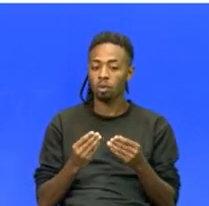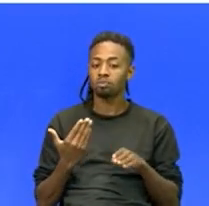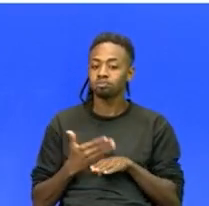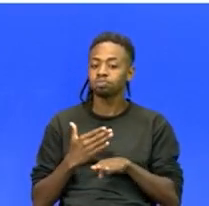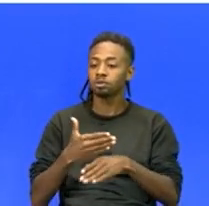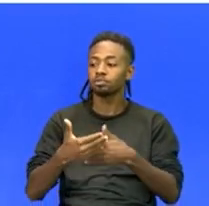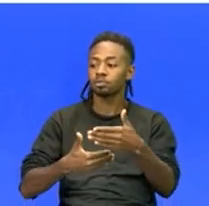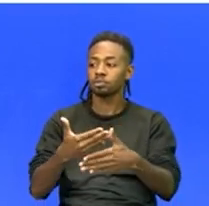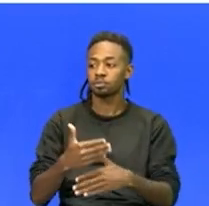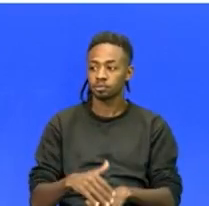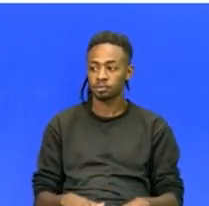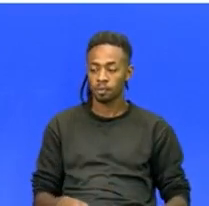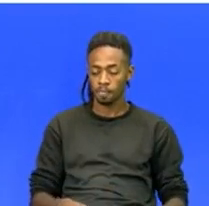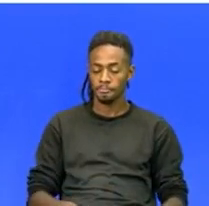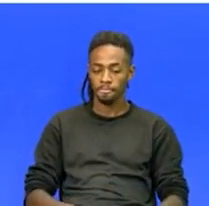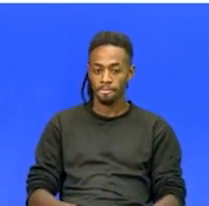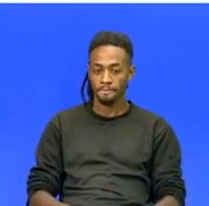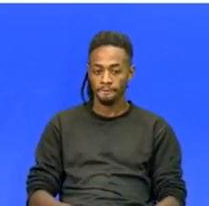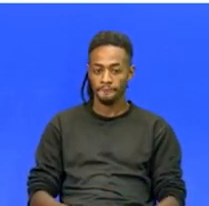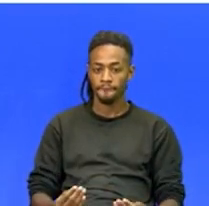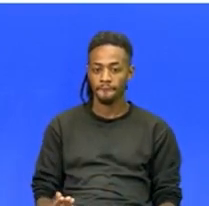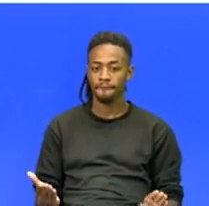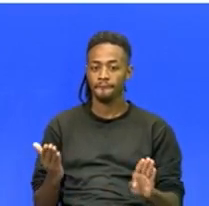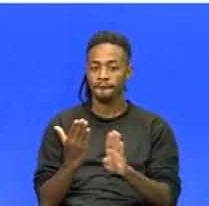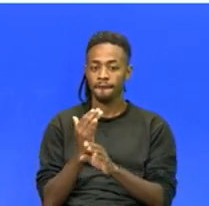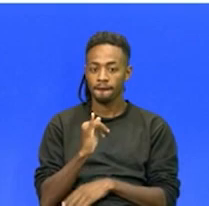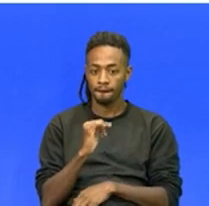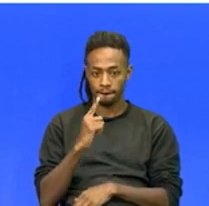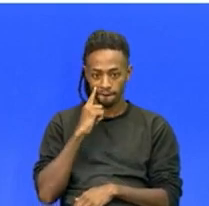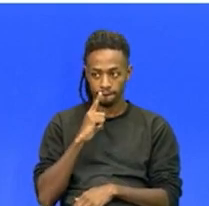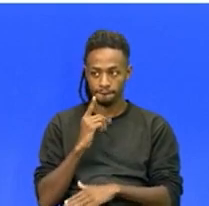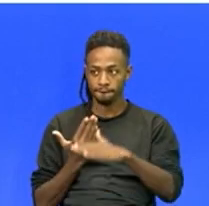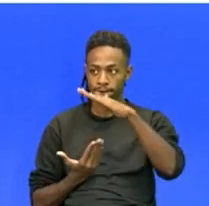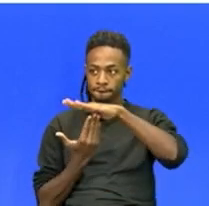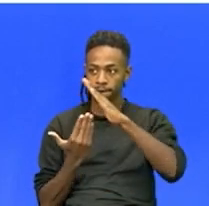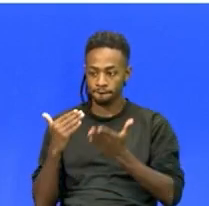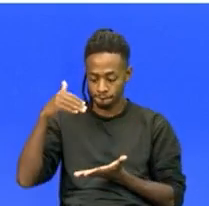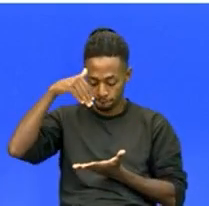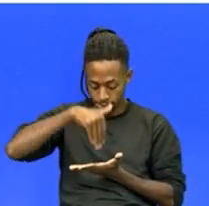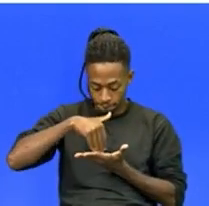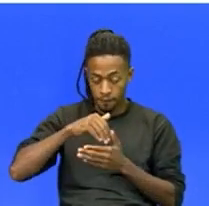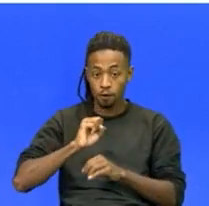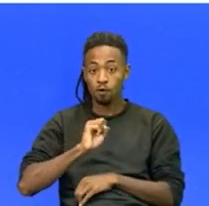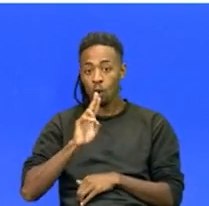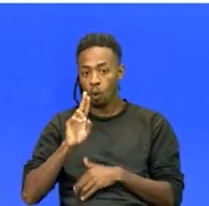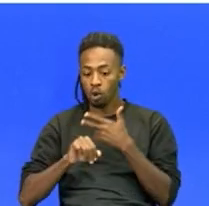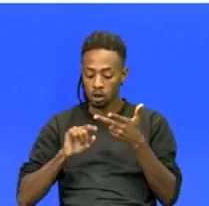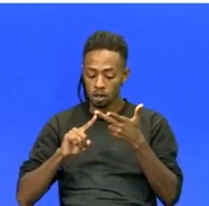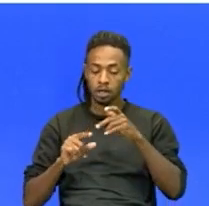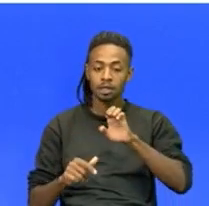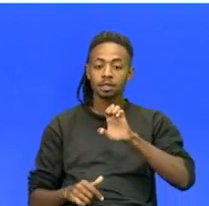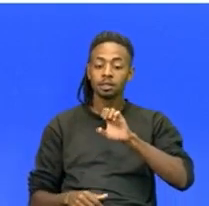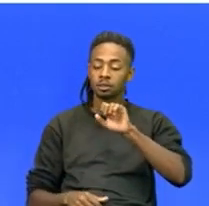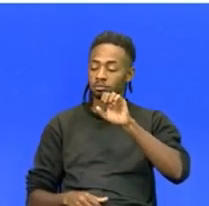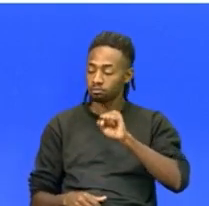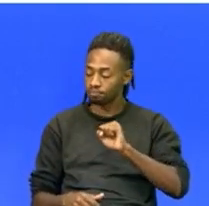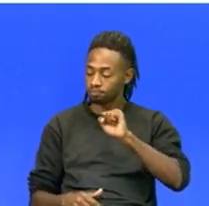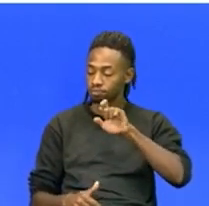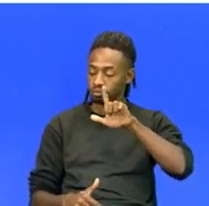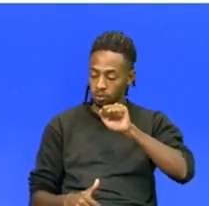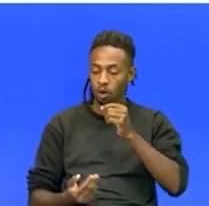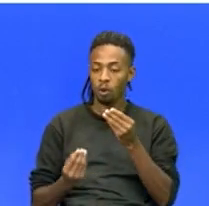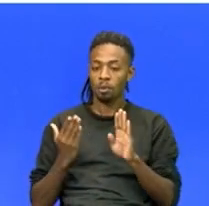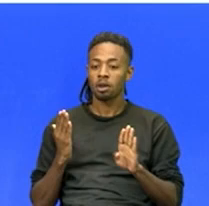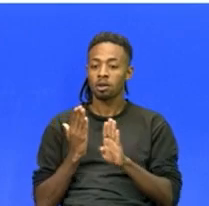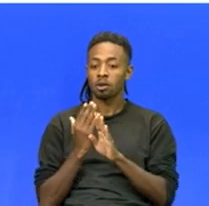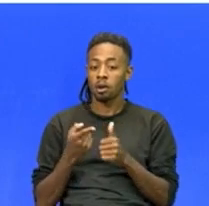prática isso? Né? Dada uma função, como é que a gente acha os pontos de máximo, mínimo ou de Sela? Primeiro, derivada parcial. Já se fez